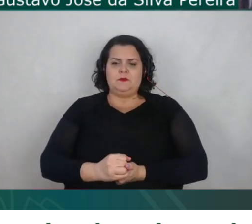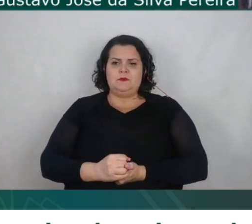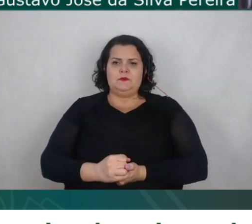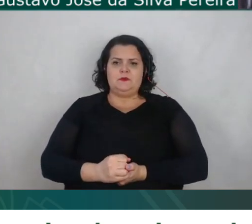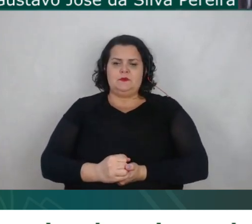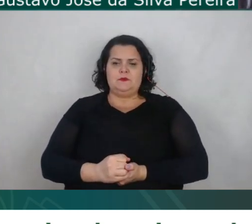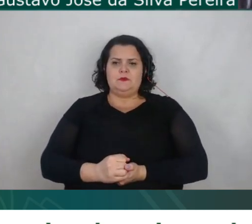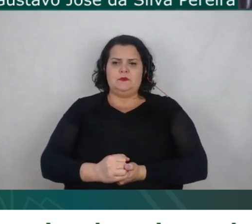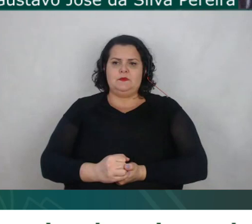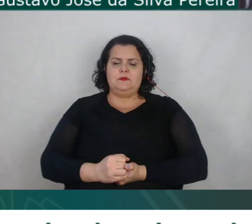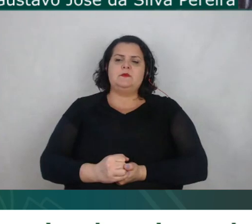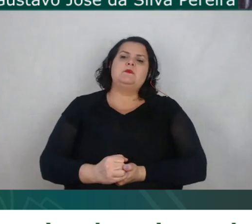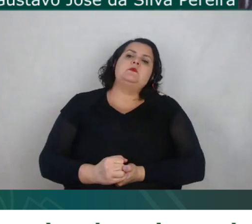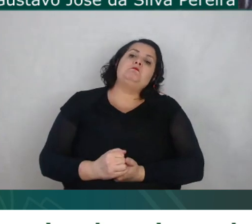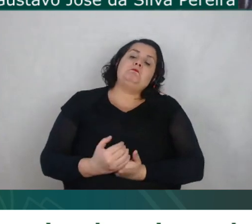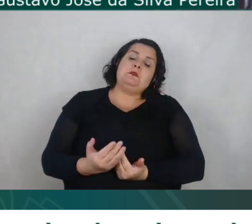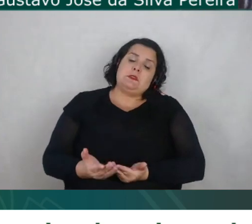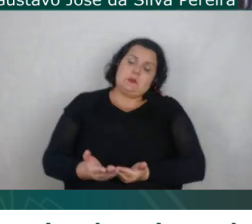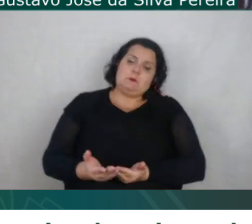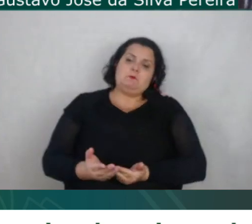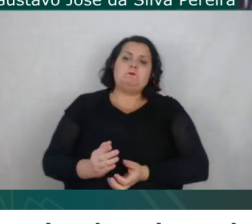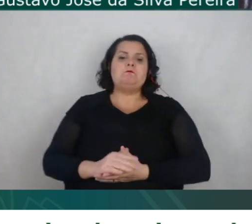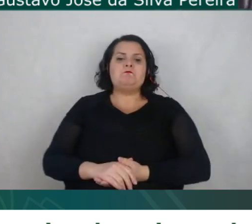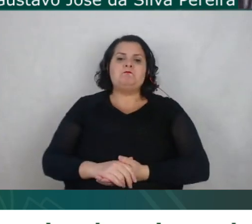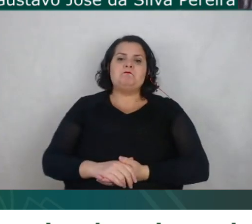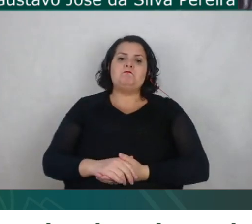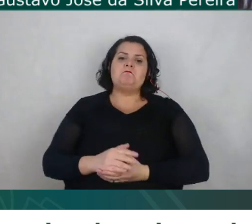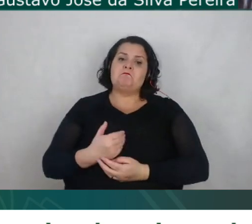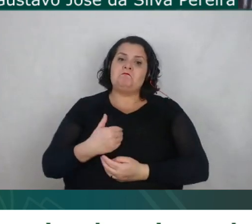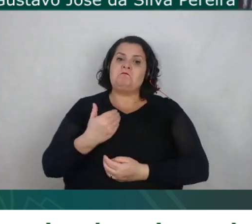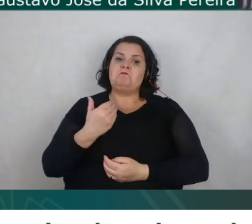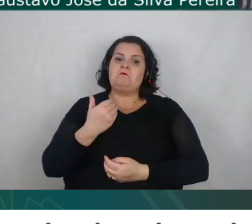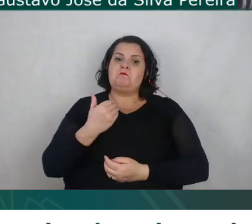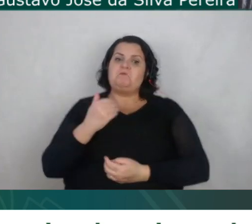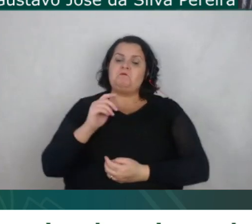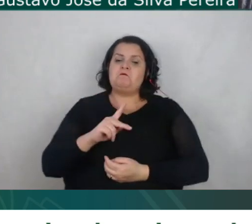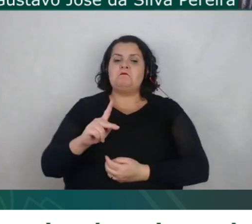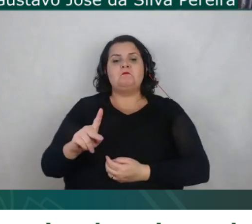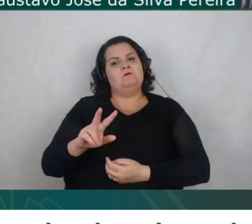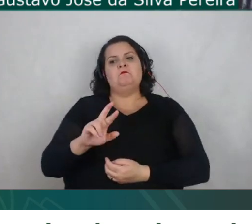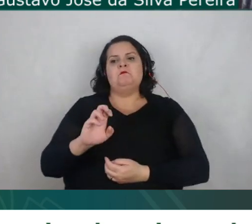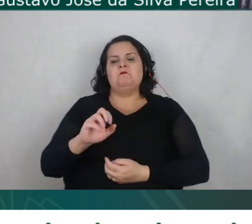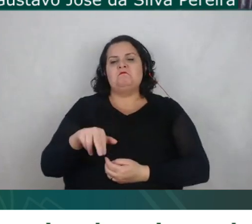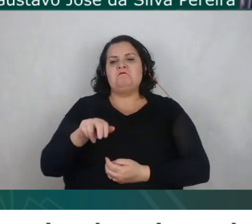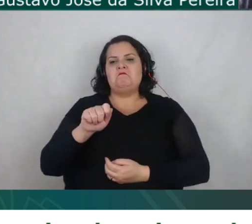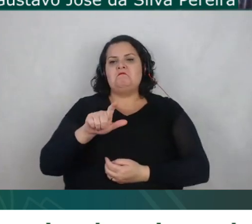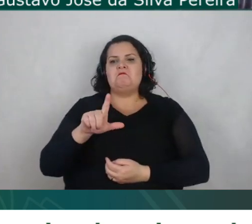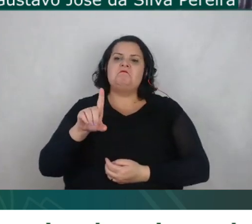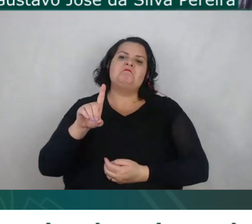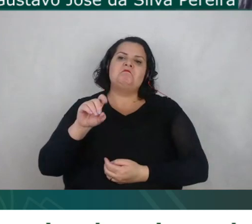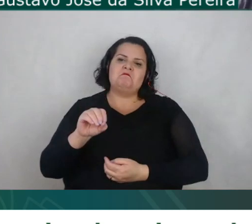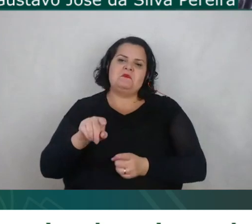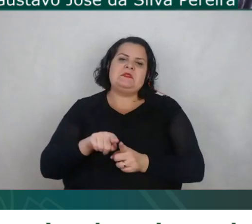Acho que também o professor Reinaldo Salomão pode me ajudar nessa parte em relação à inflamação.